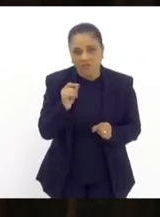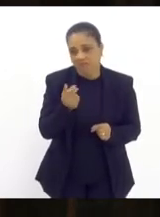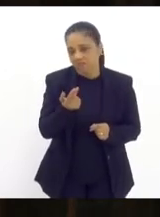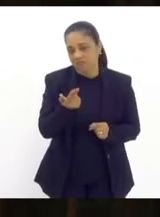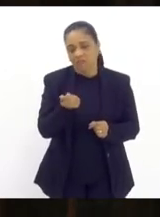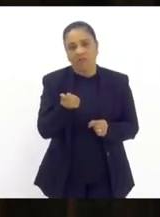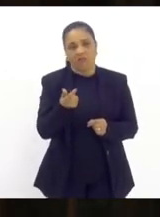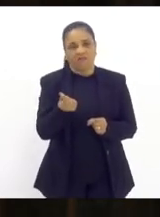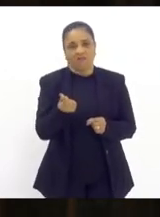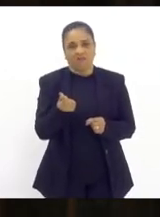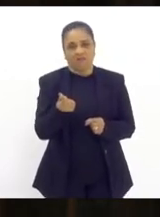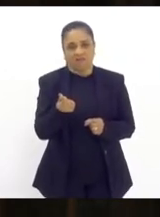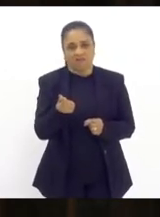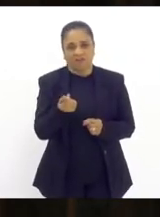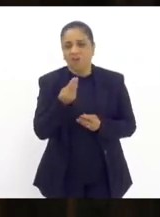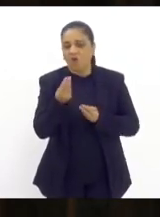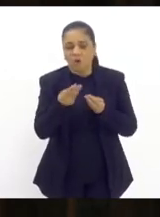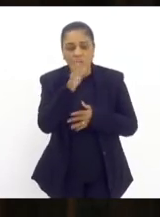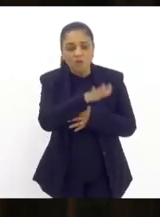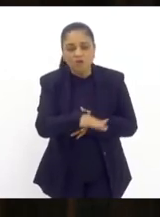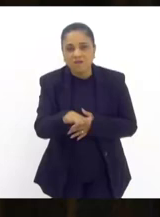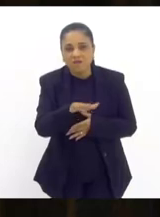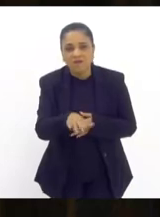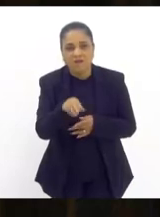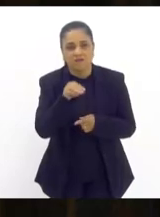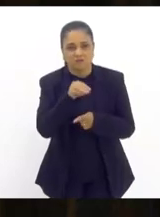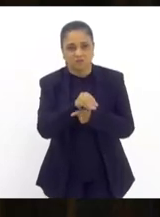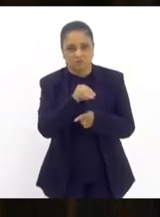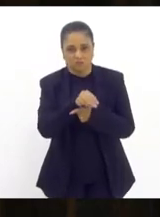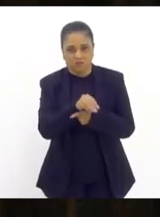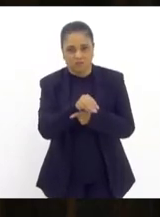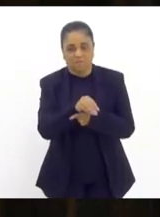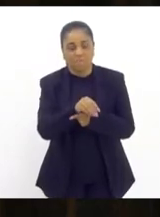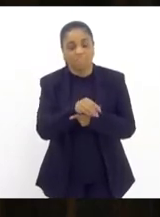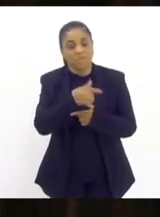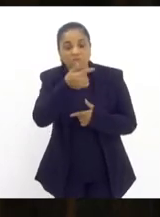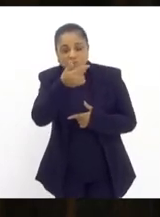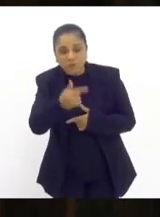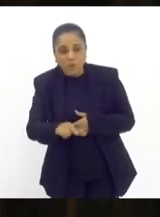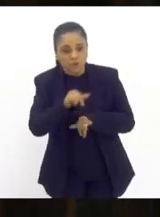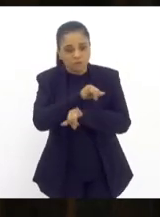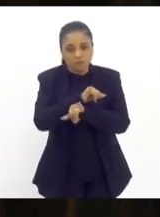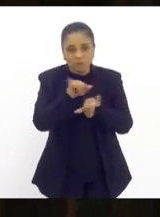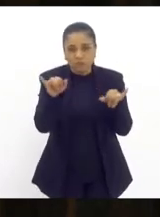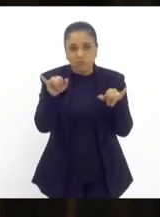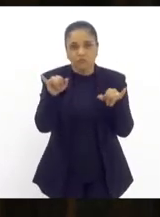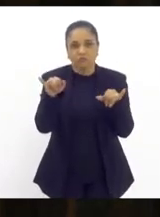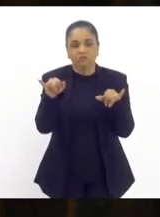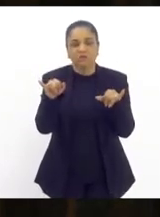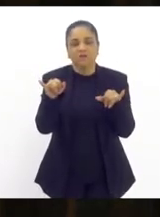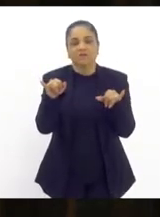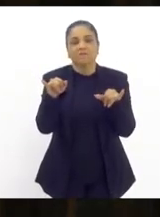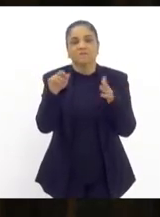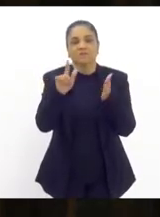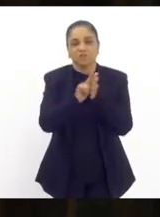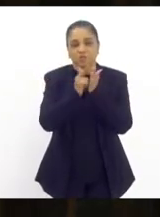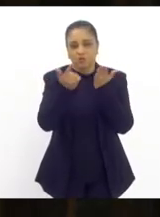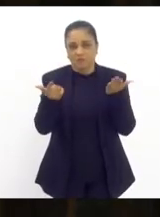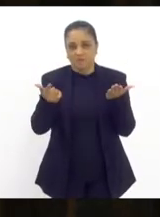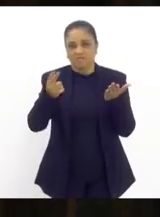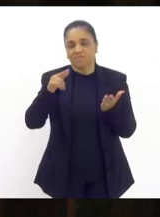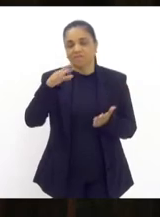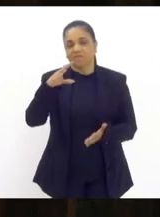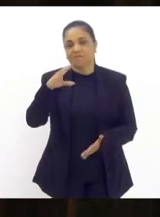nossas crianças aí eu pego outro outra notícia do Gazeta do Povo e vem